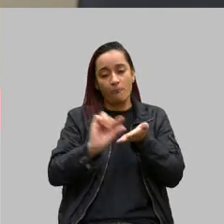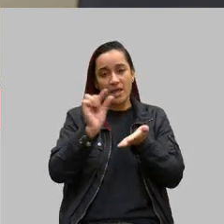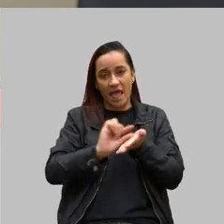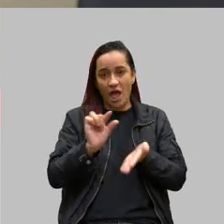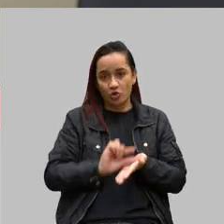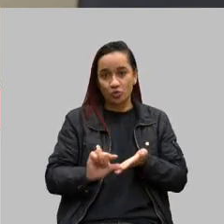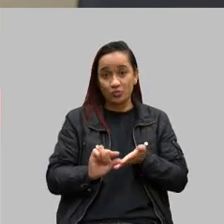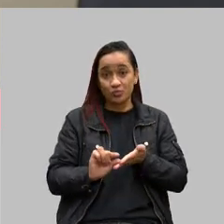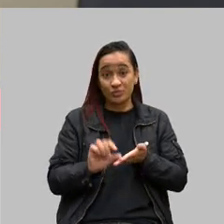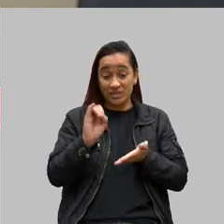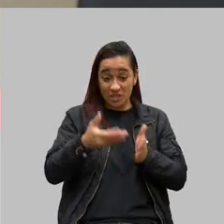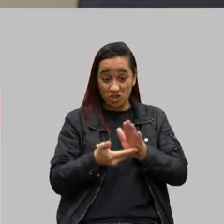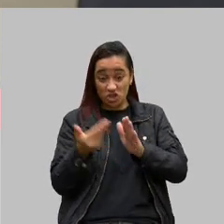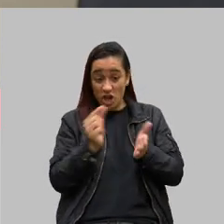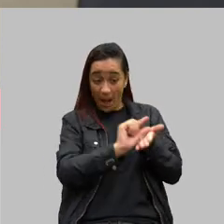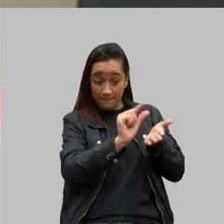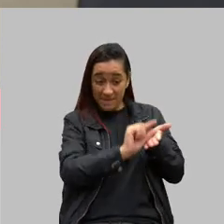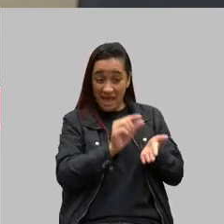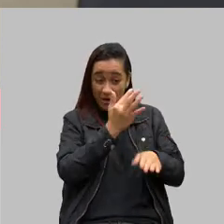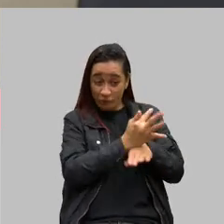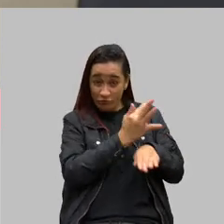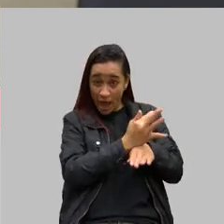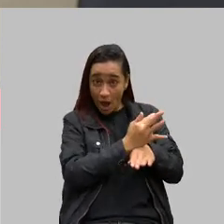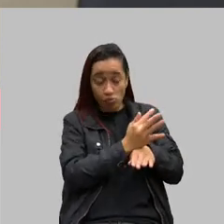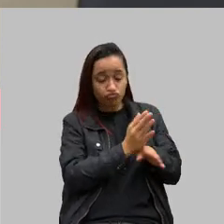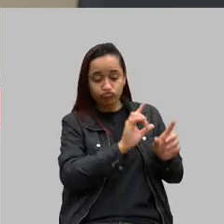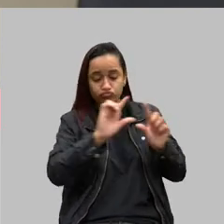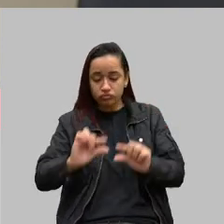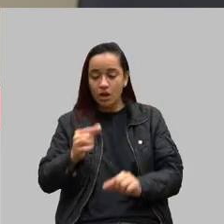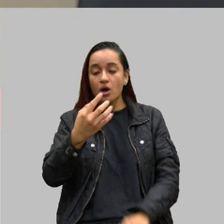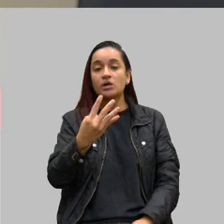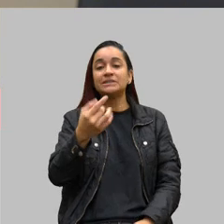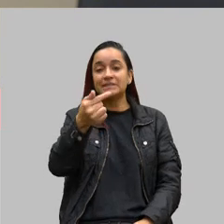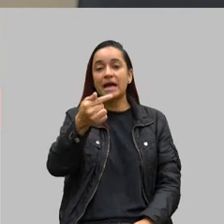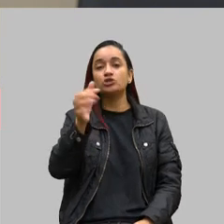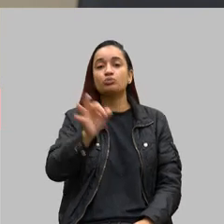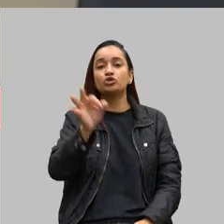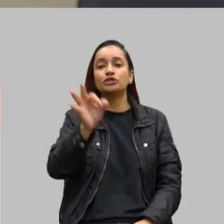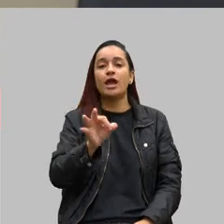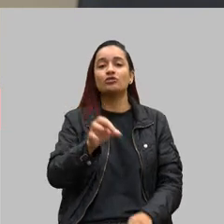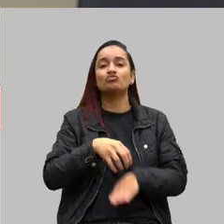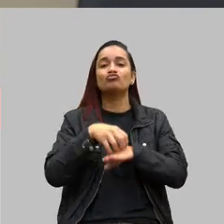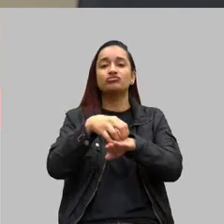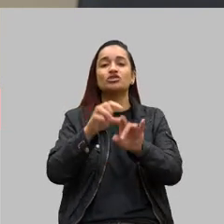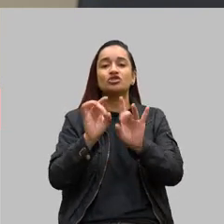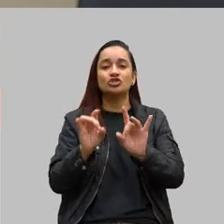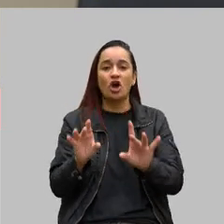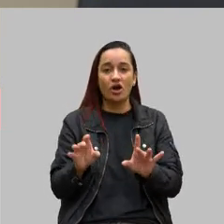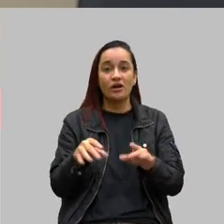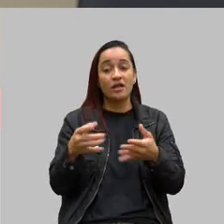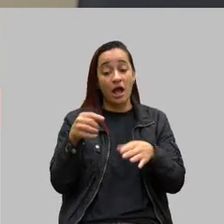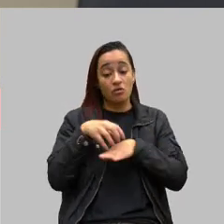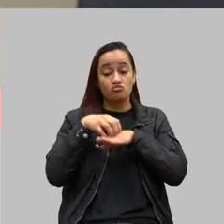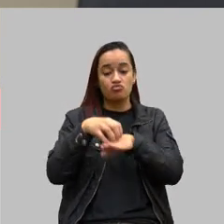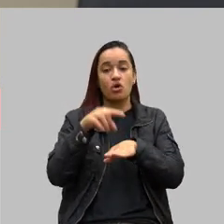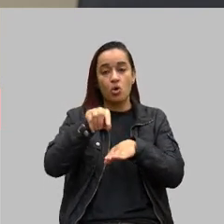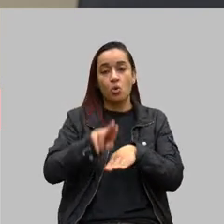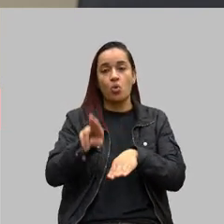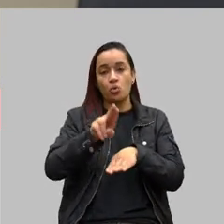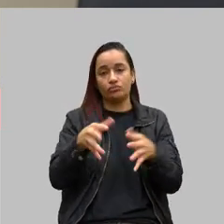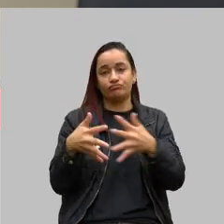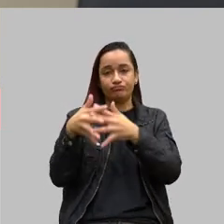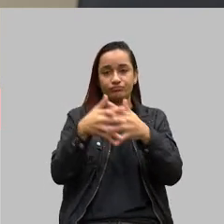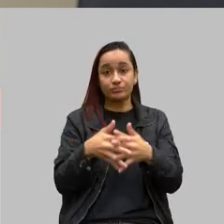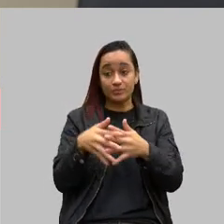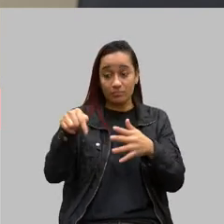7% né então apenas 7% das cargas que não sejam Minero de Ferro são transportados por ferrovia em Minas e a gente tem a maior